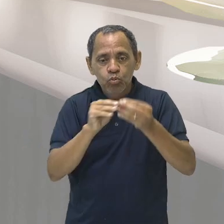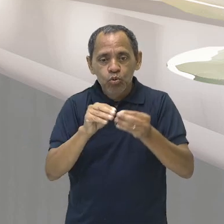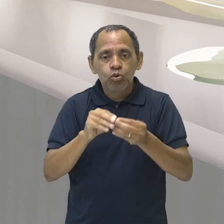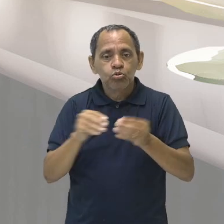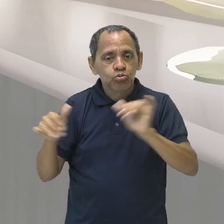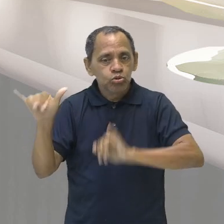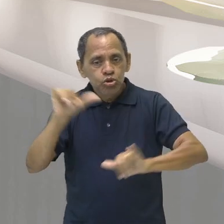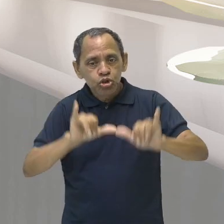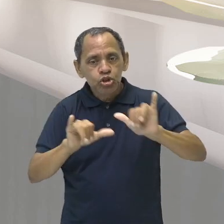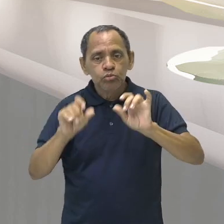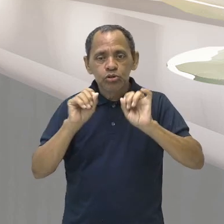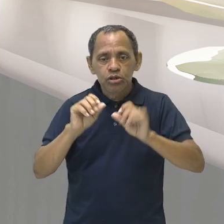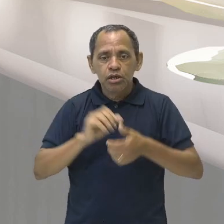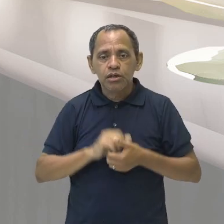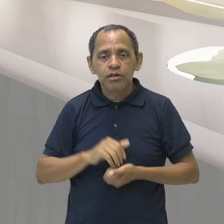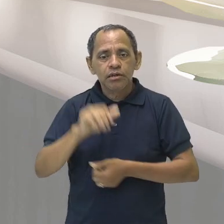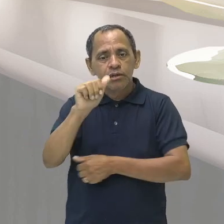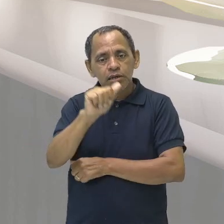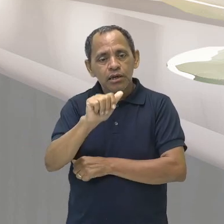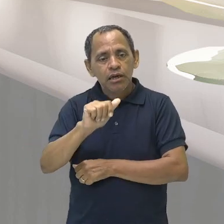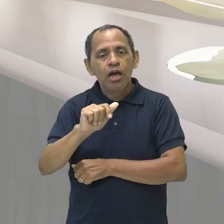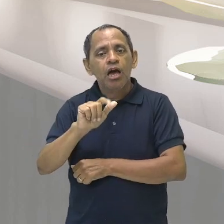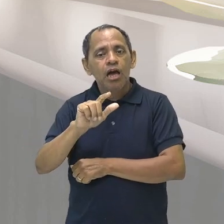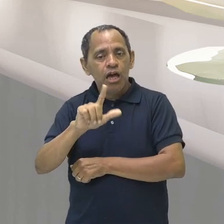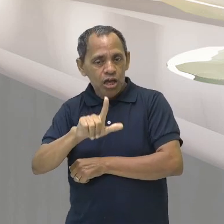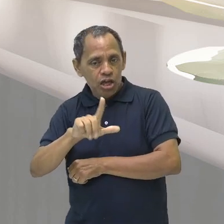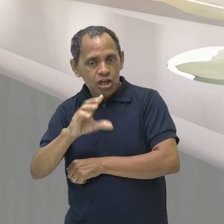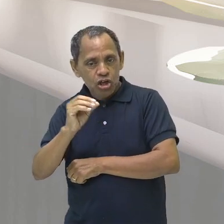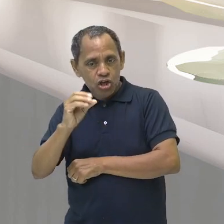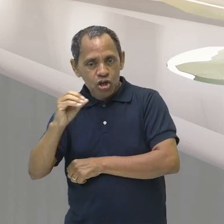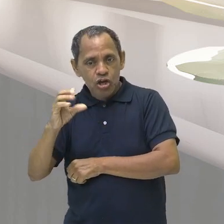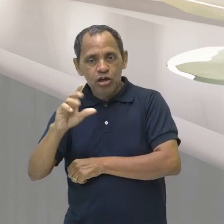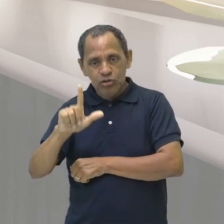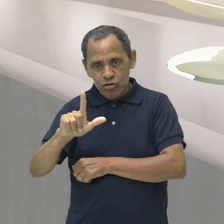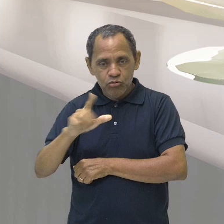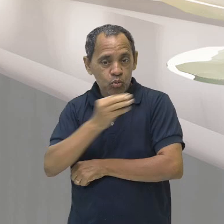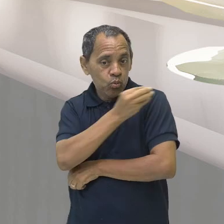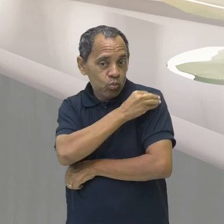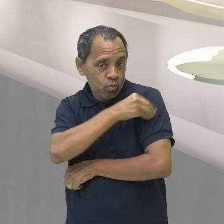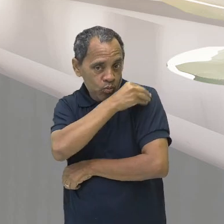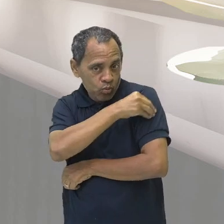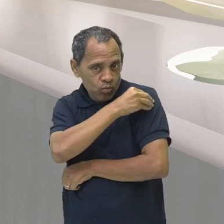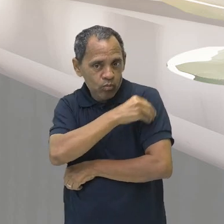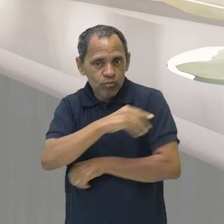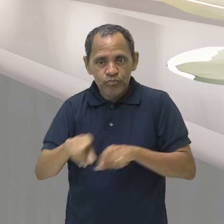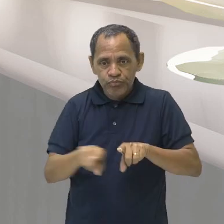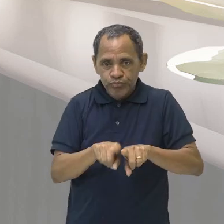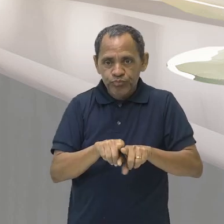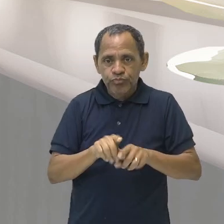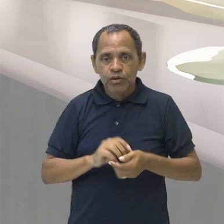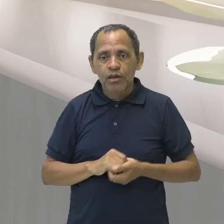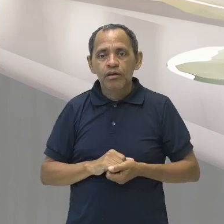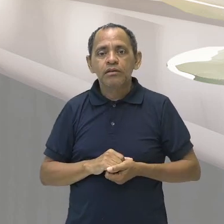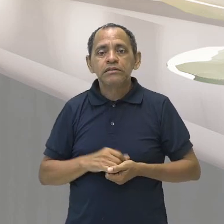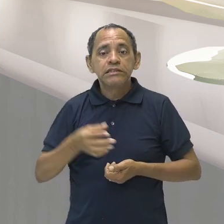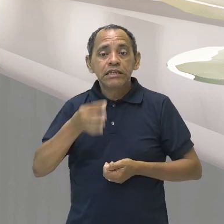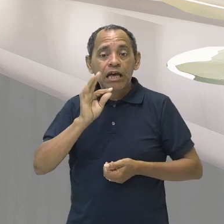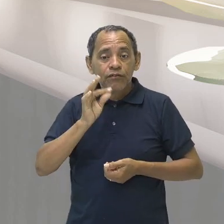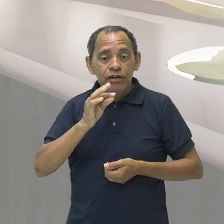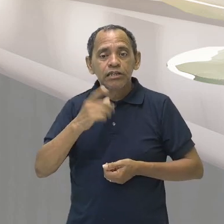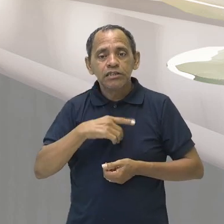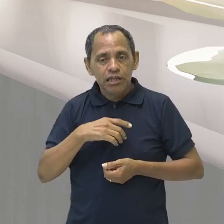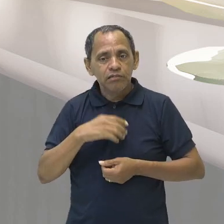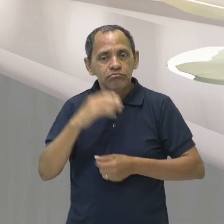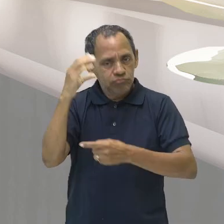álcool, tá? Para quem não sabe, o etanol é um álcool. Então, nele tem carbono. Na cafeína, tem